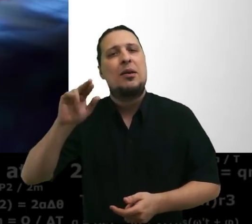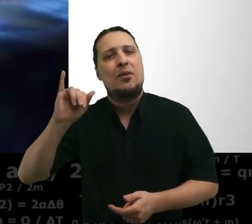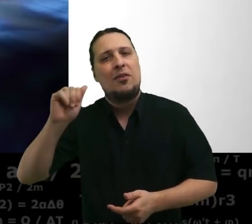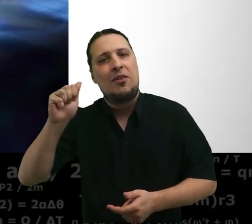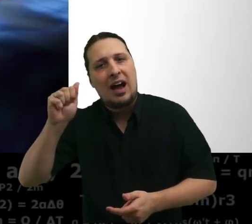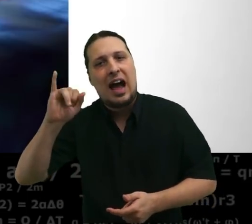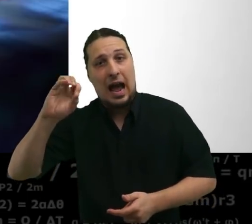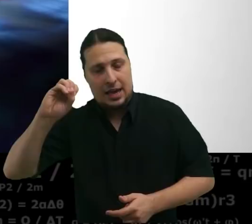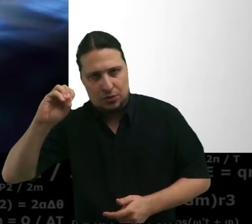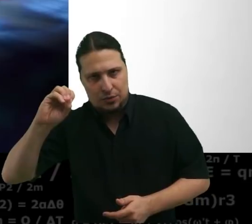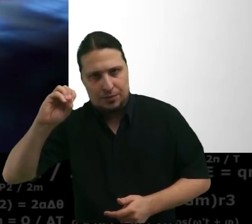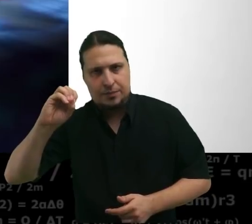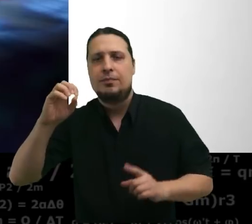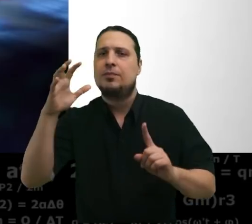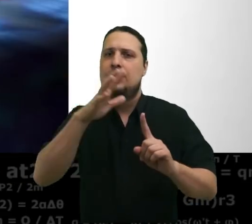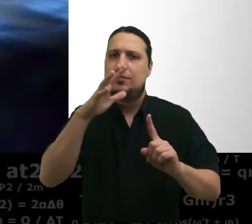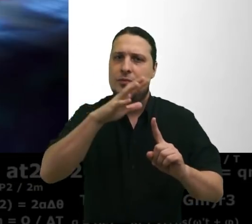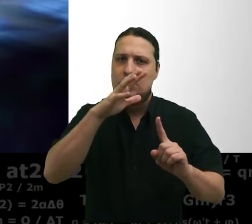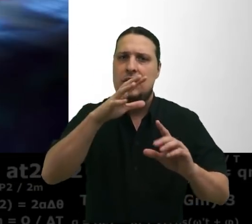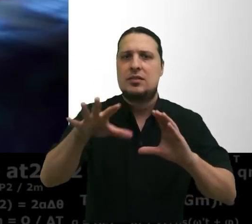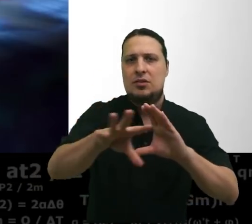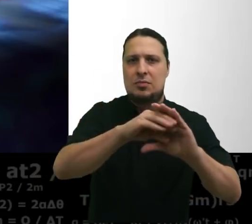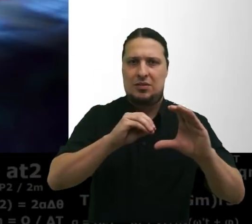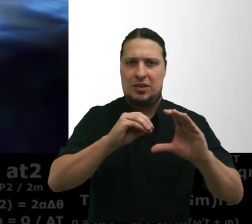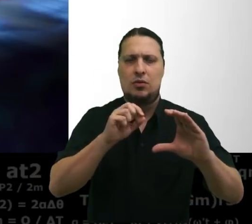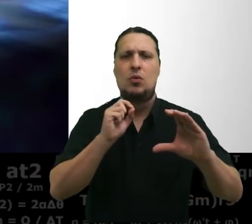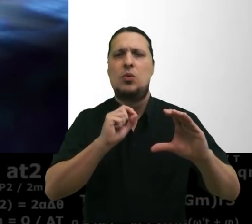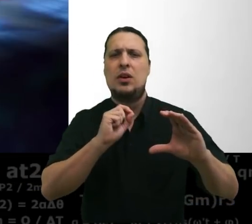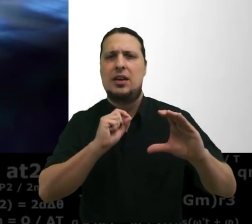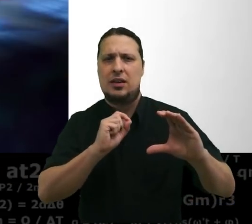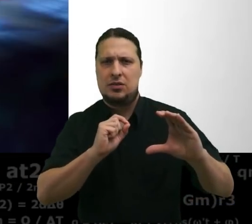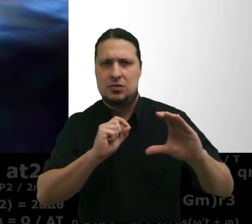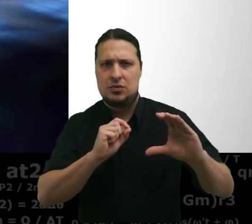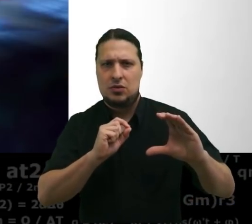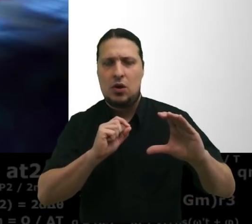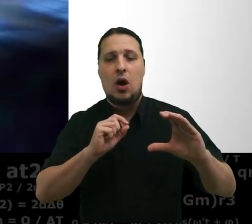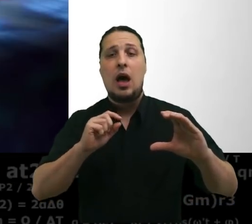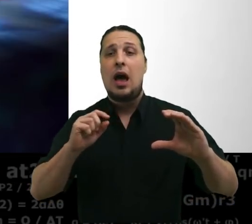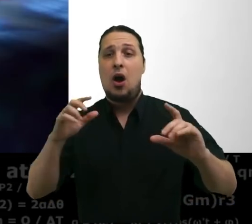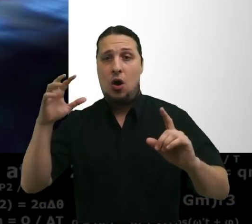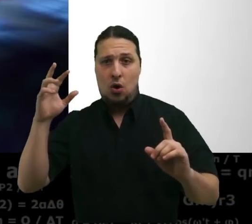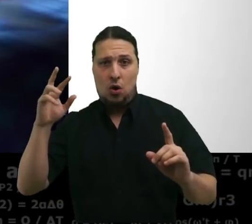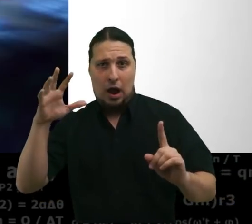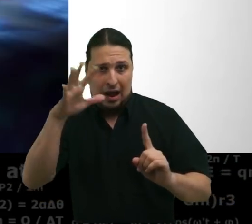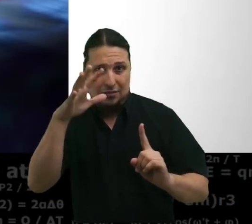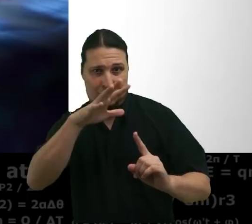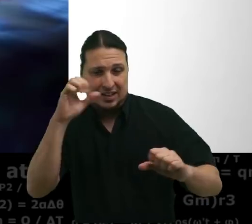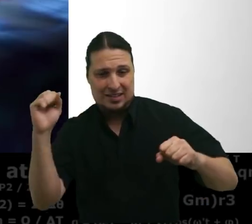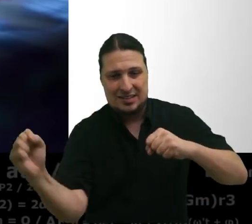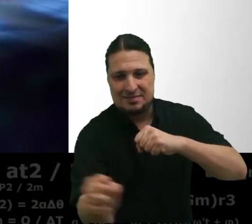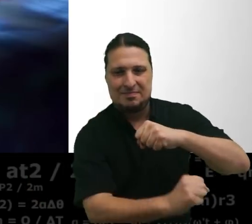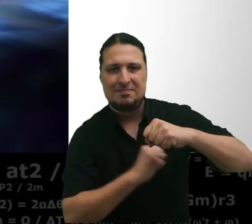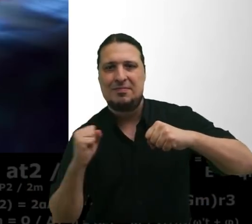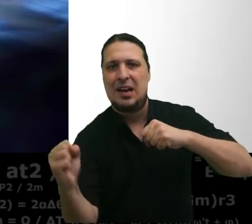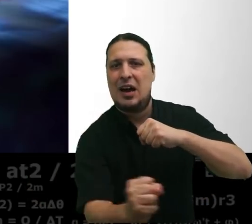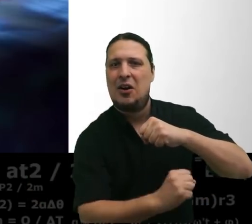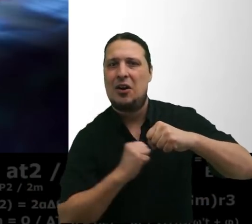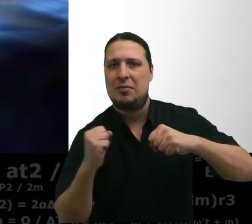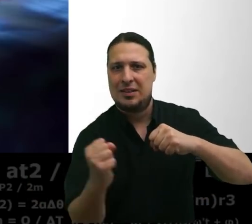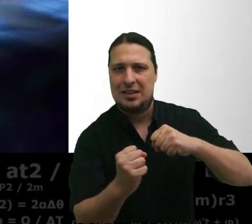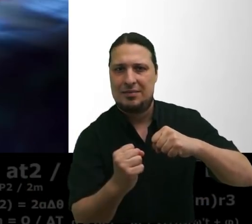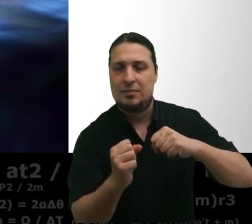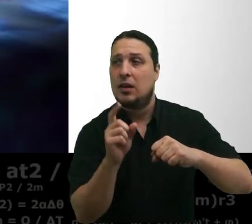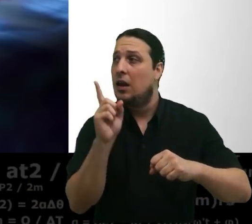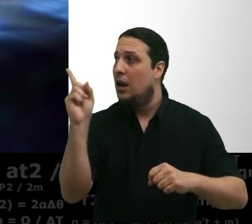negro é coisa de 100 milhões de vezes a massa do Sol. O movimento aleatório é coisa de 200 km por